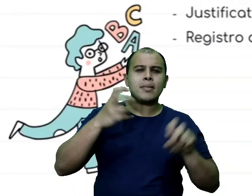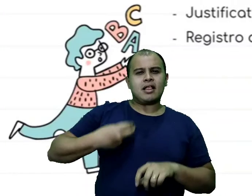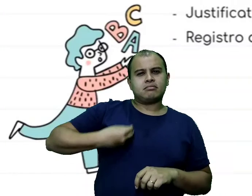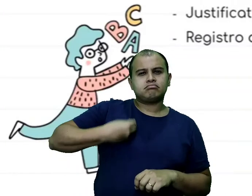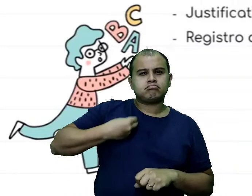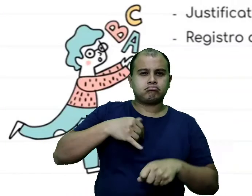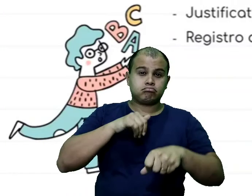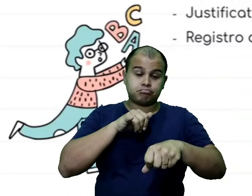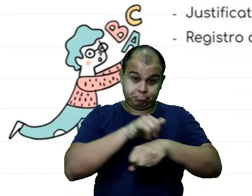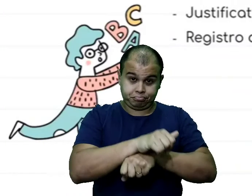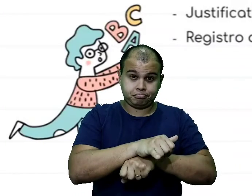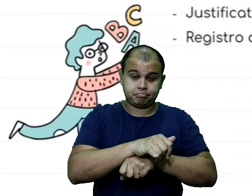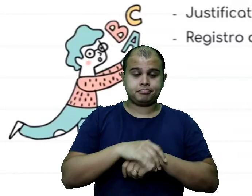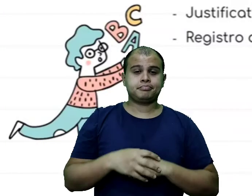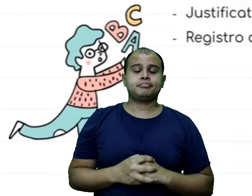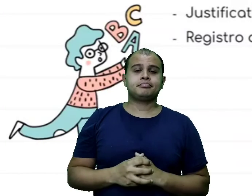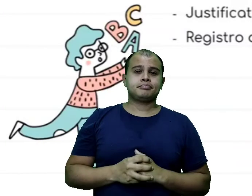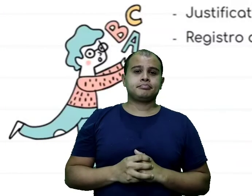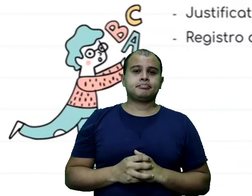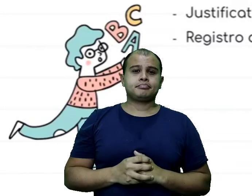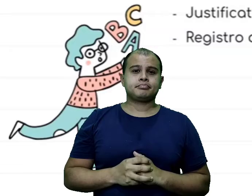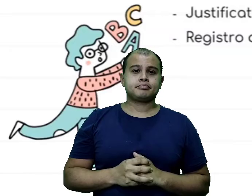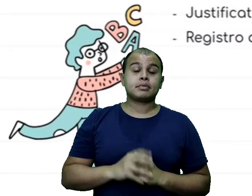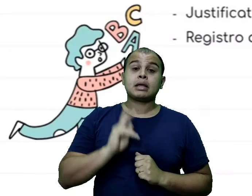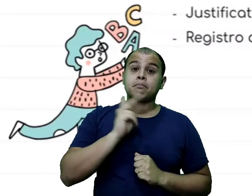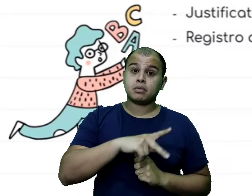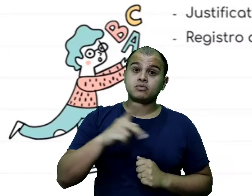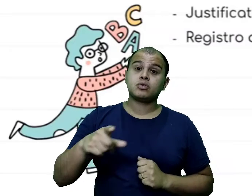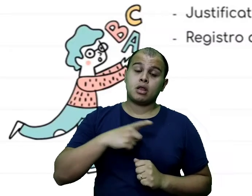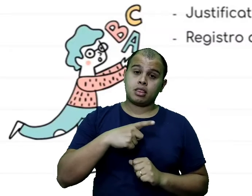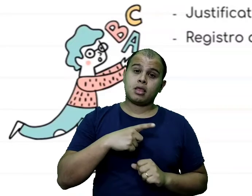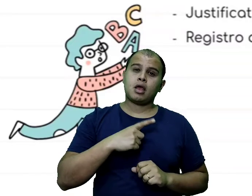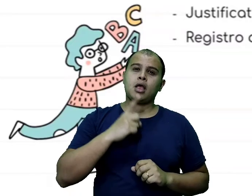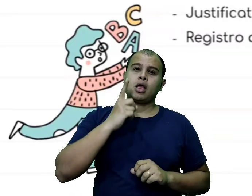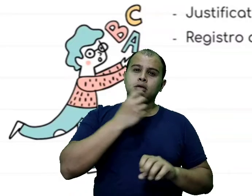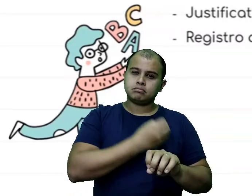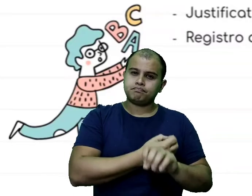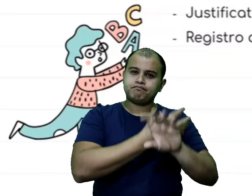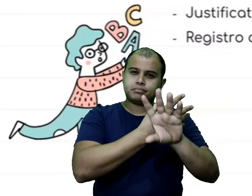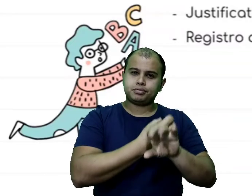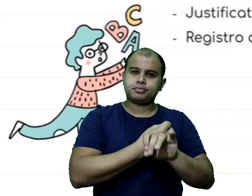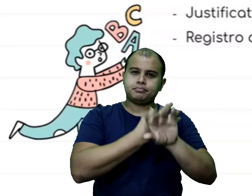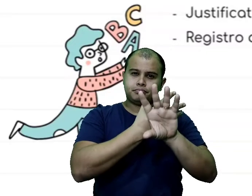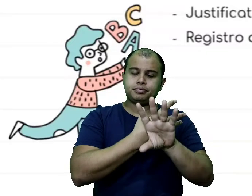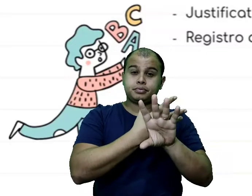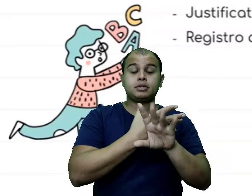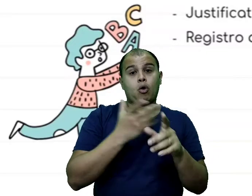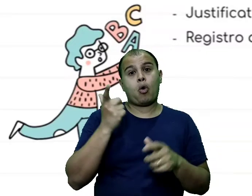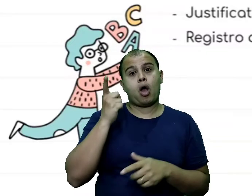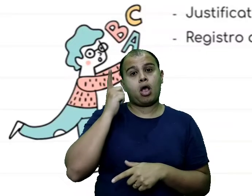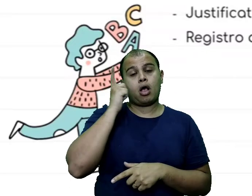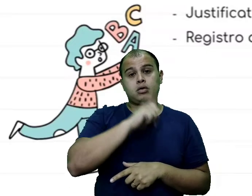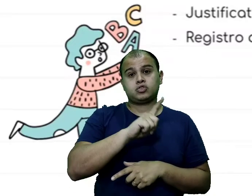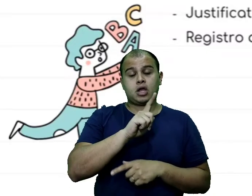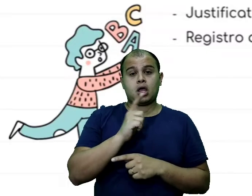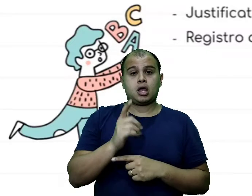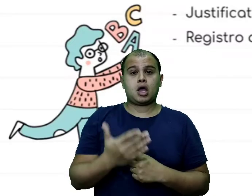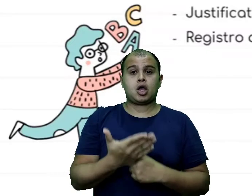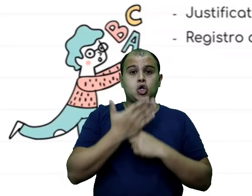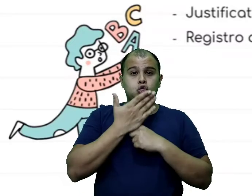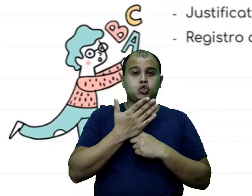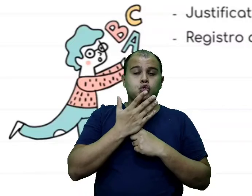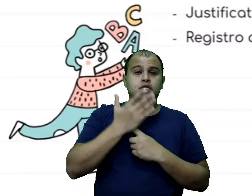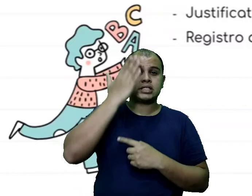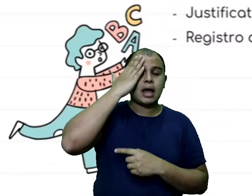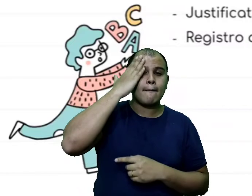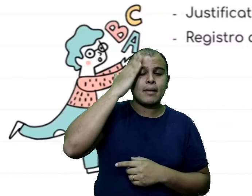Com relação às presenças e ausências, gente, as professoras estão dando aula online, então isso tem facilitado bastante a questão